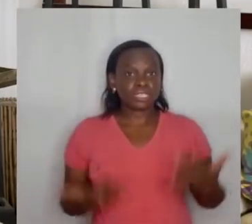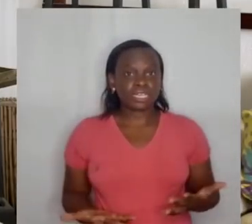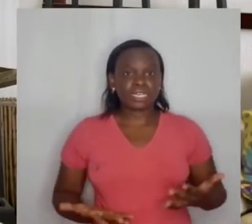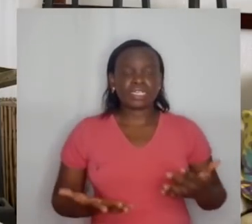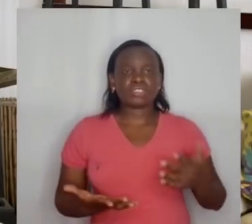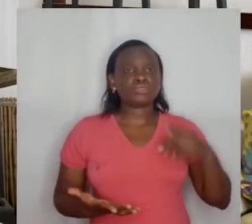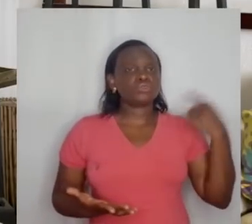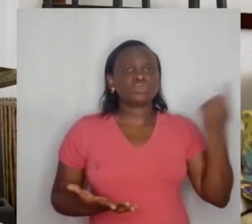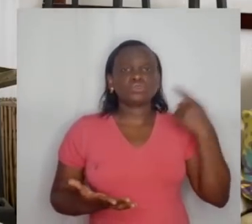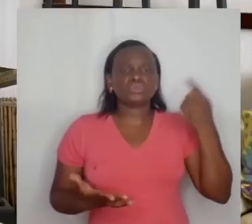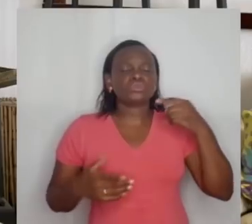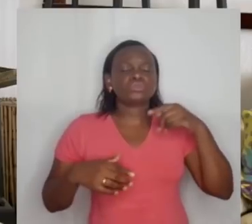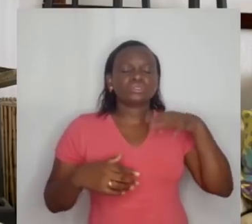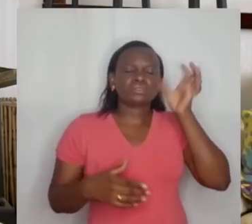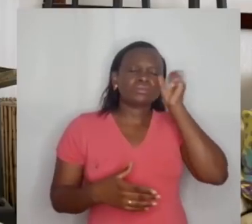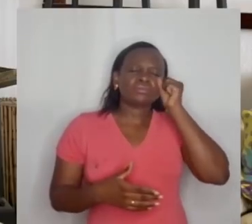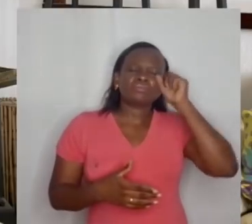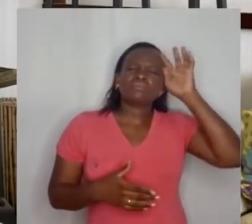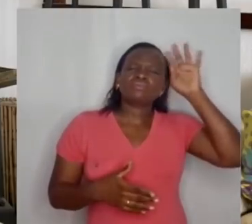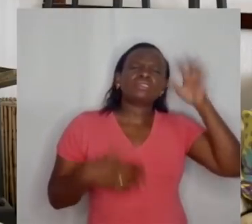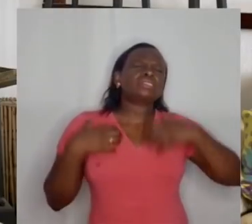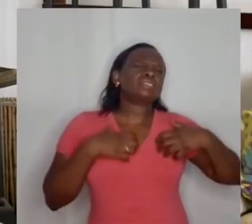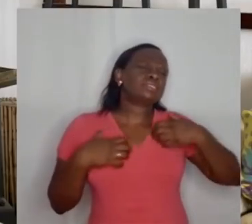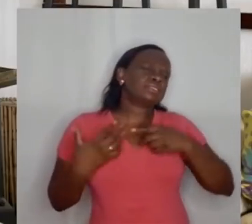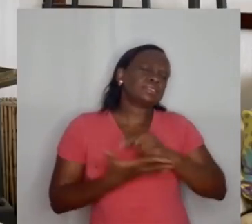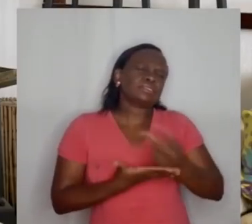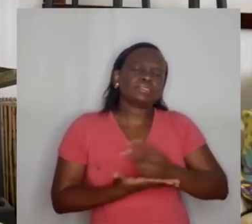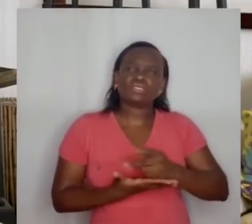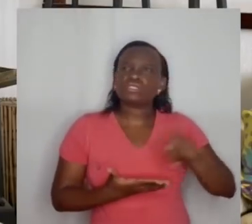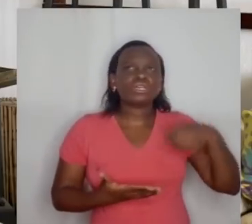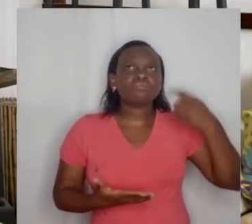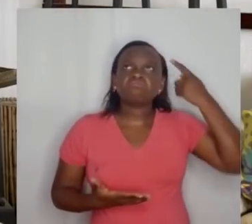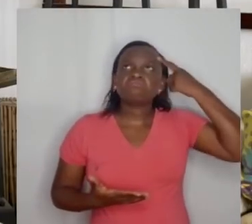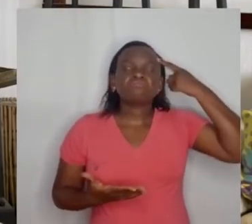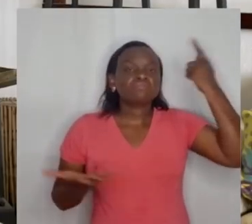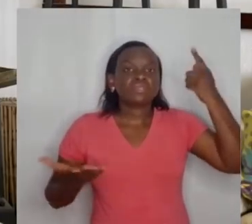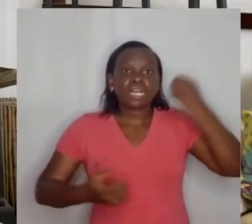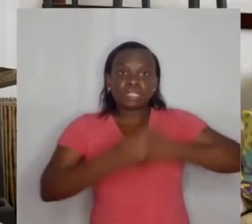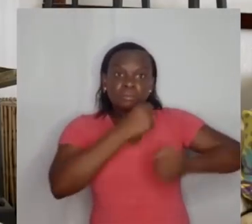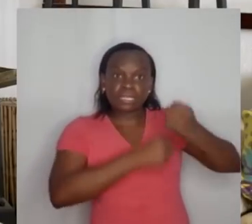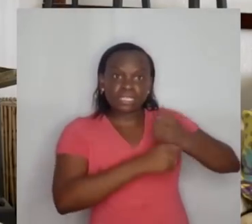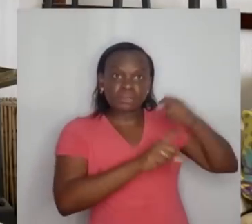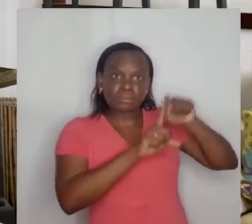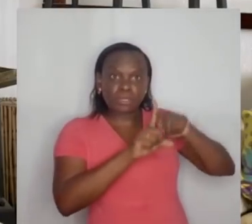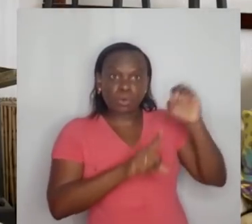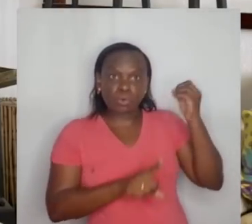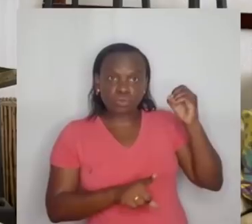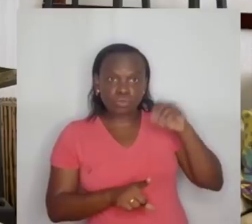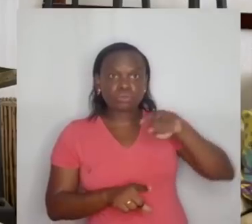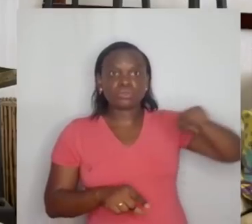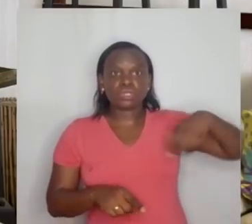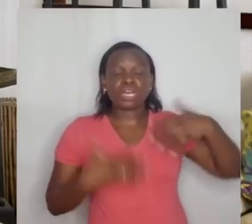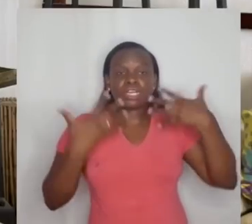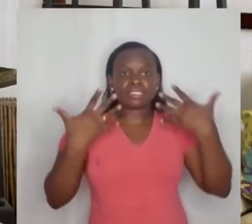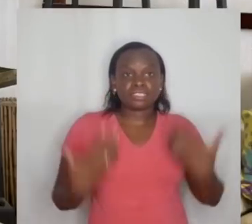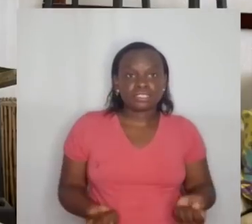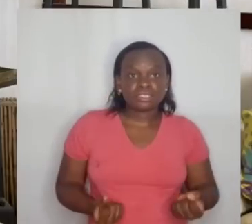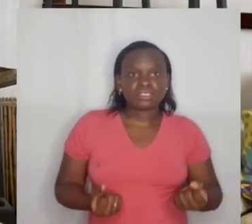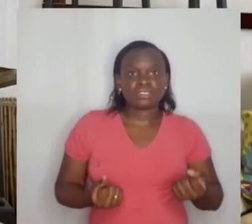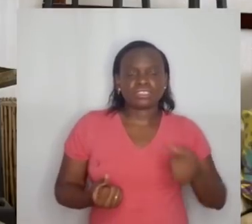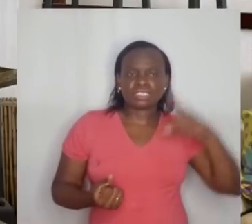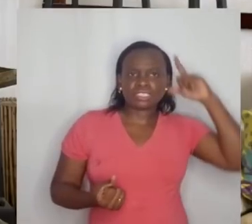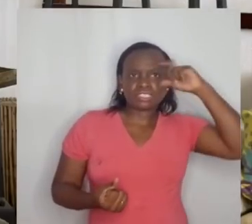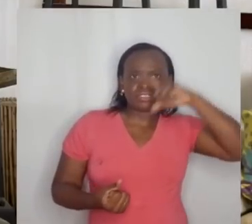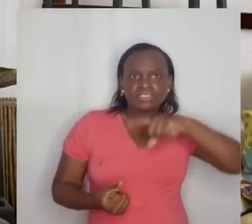nem no pior dos nossos pesadelos imaginamos, em outubro do ano passado, quando aceitamos